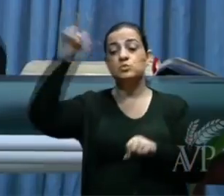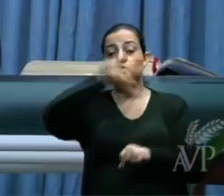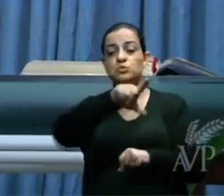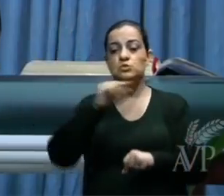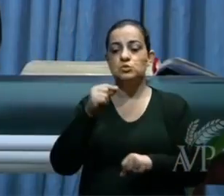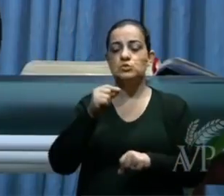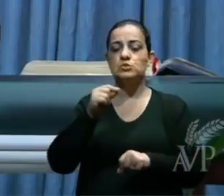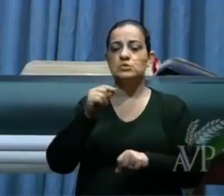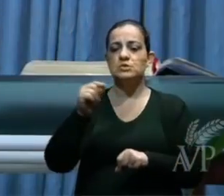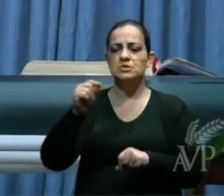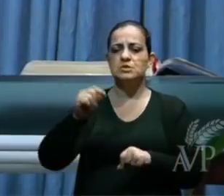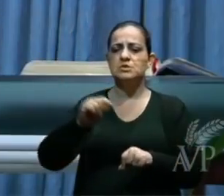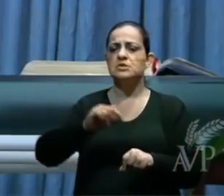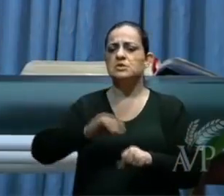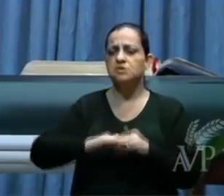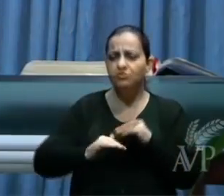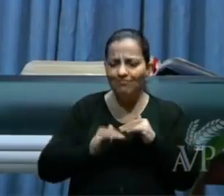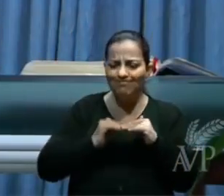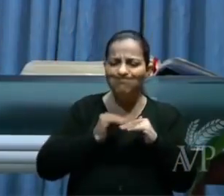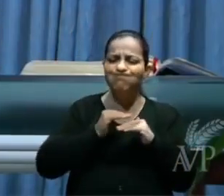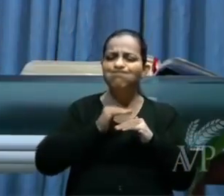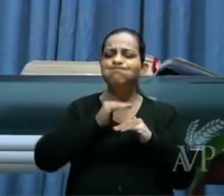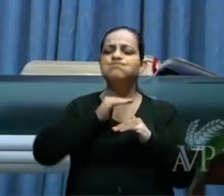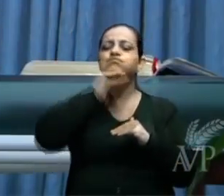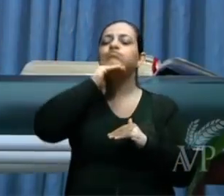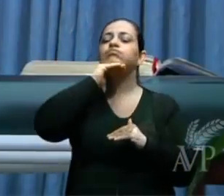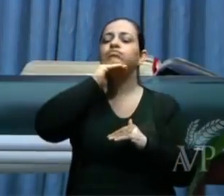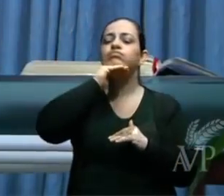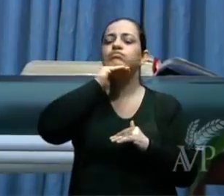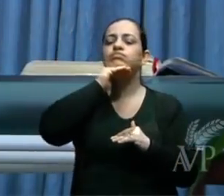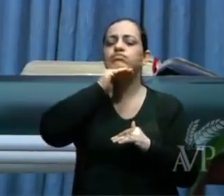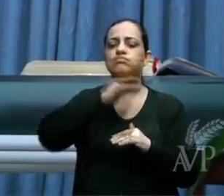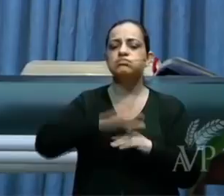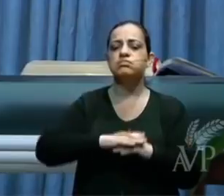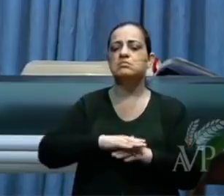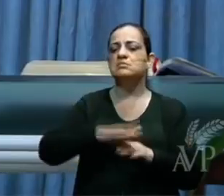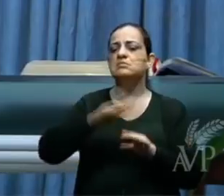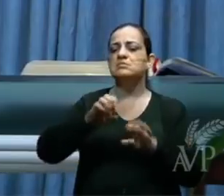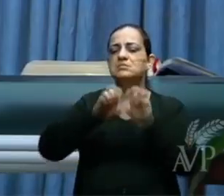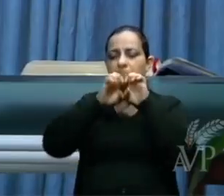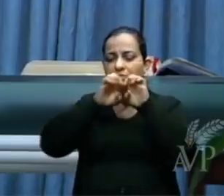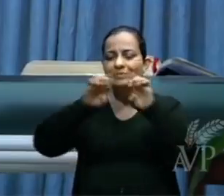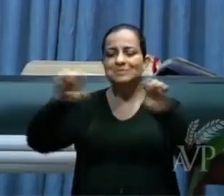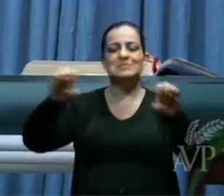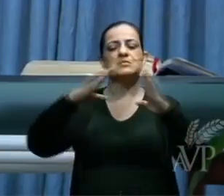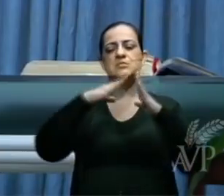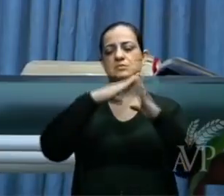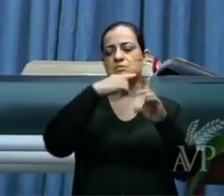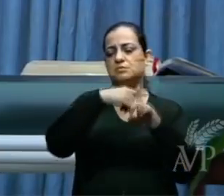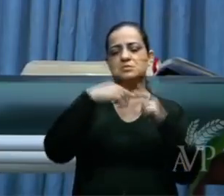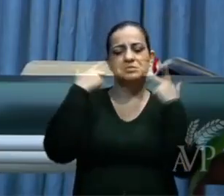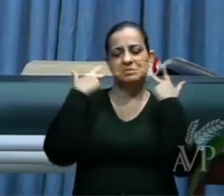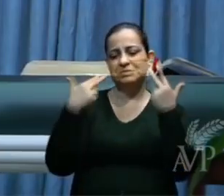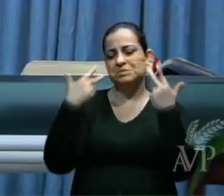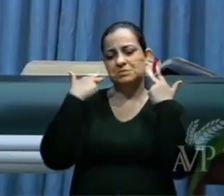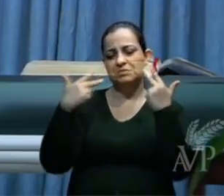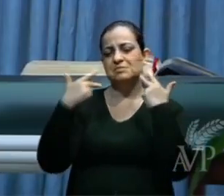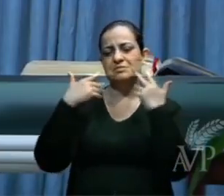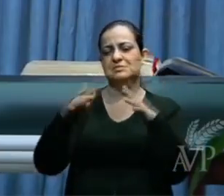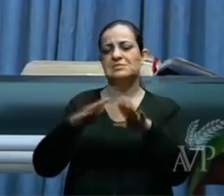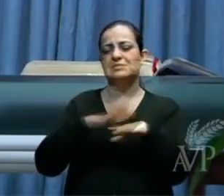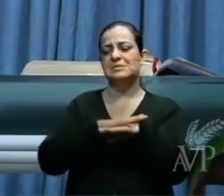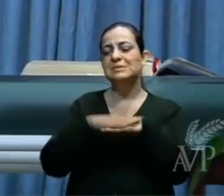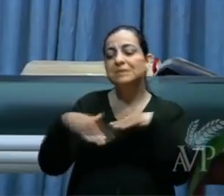eles estão cheio de si evangelismo zinho dessa coisinha por aí